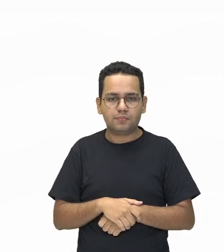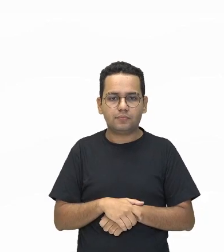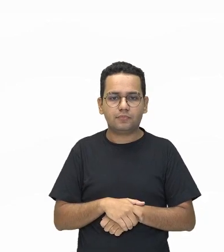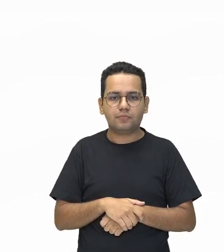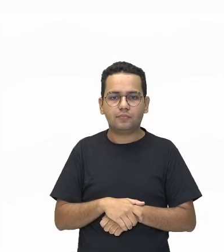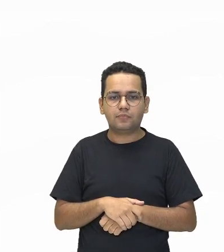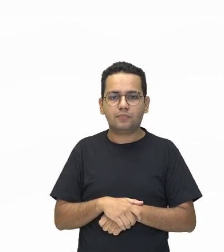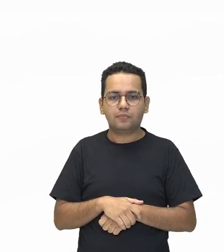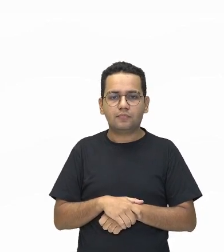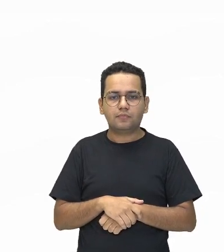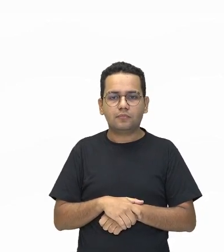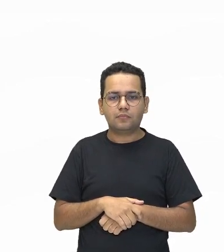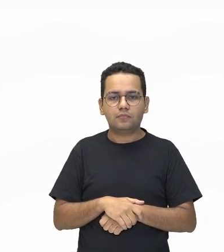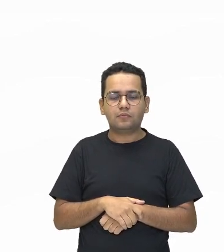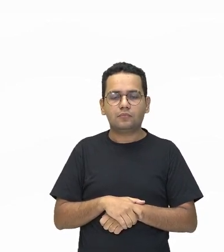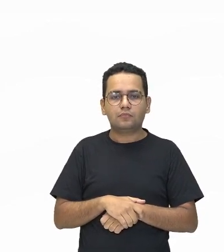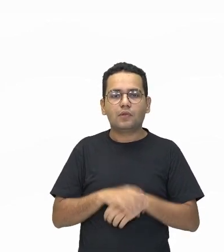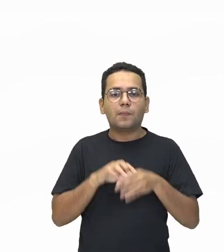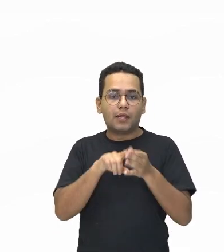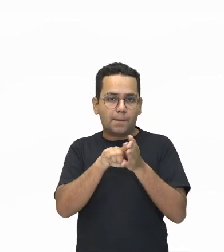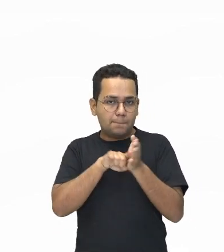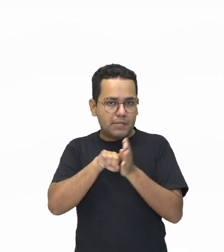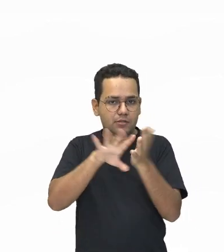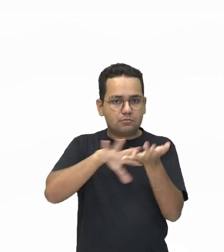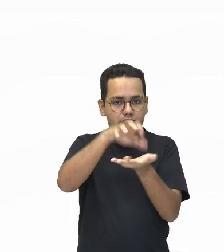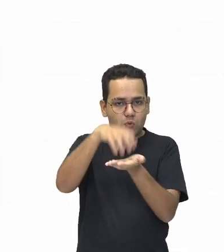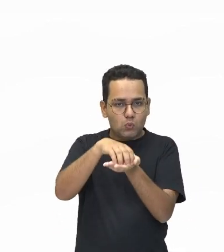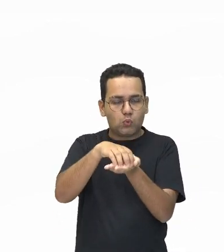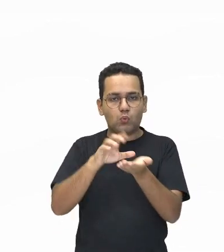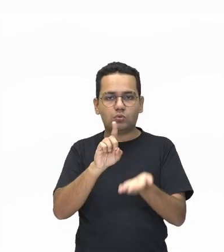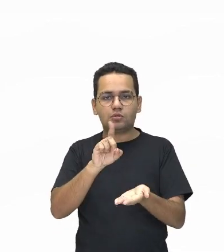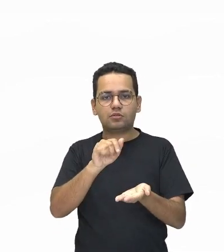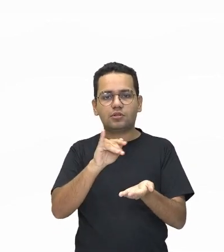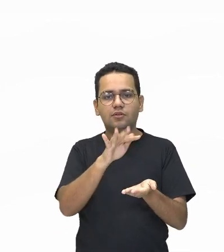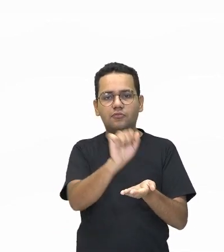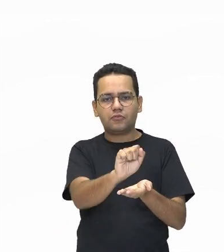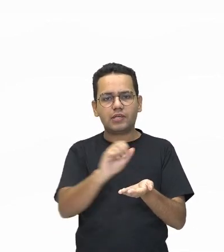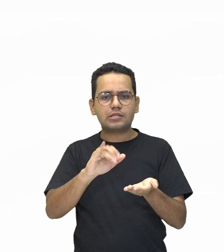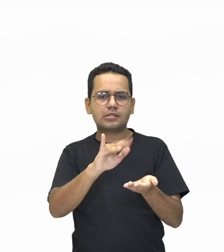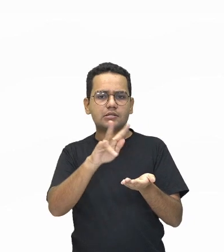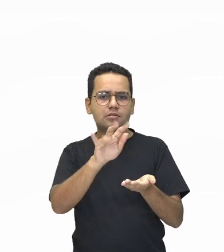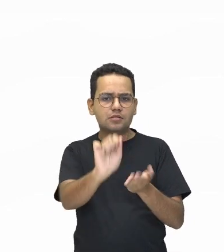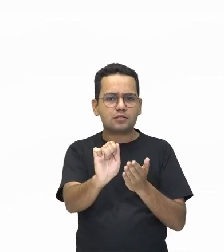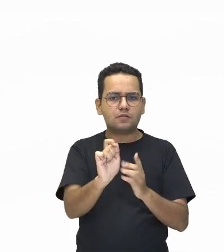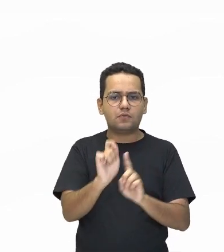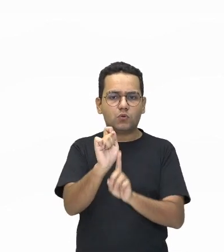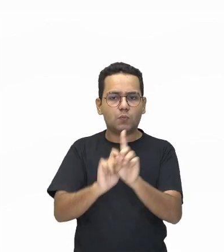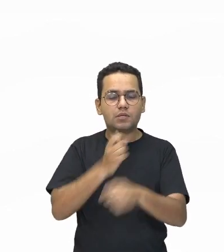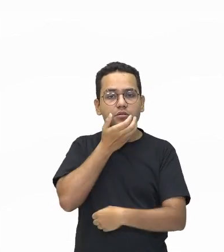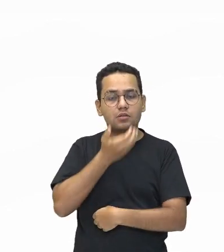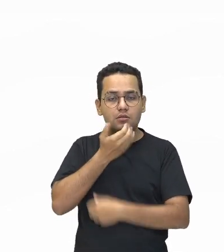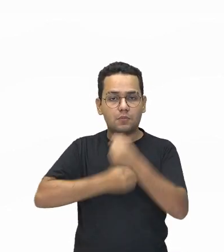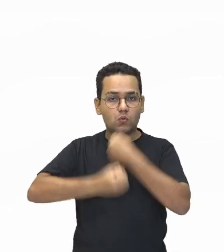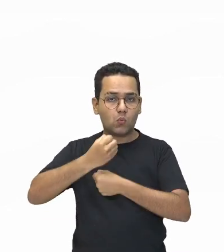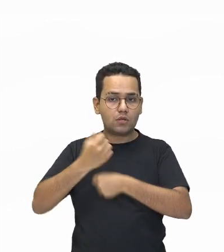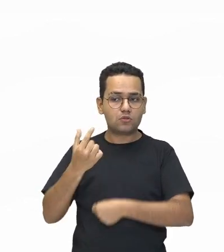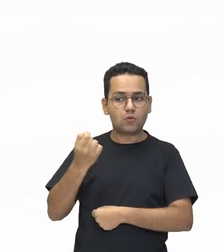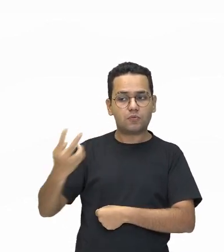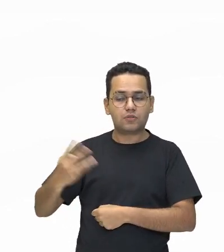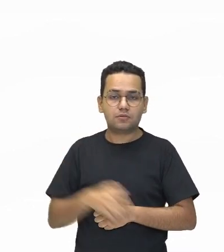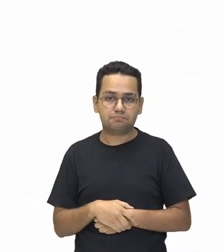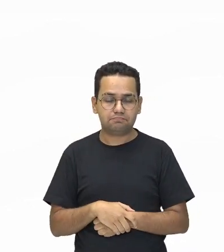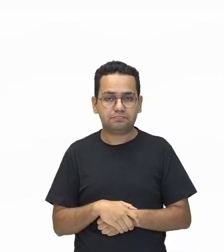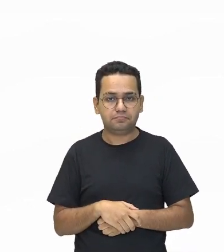Civil feitas até dezembro de 2023. Então, vamos só entender a diferença de um texto para outro texto, porque vocês viram no